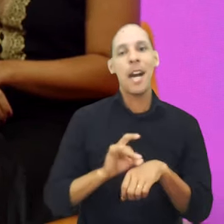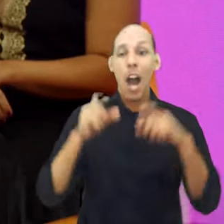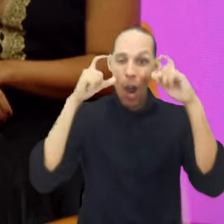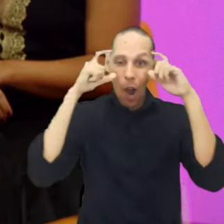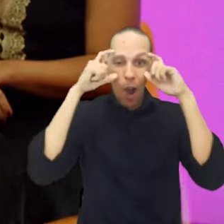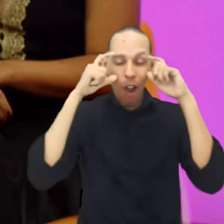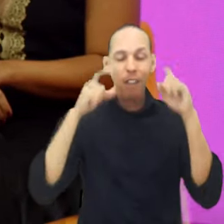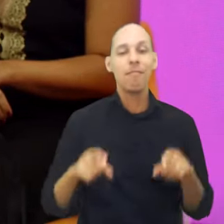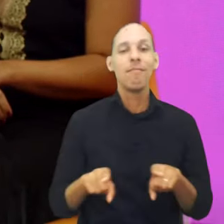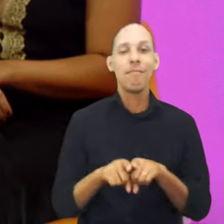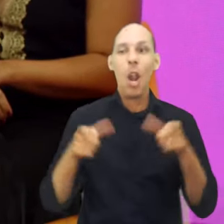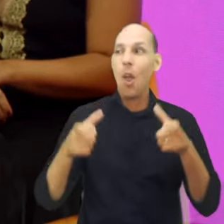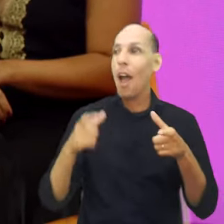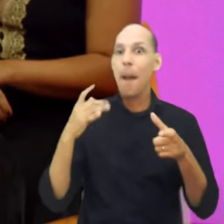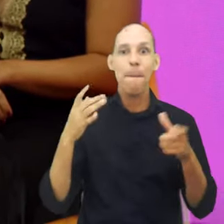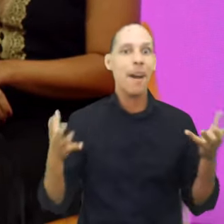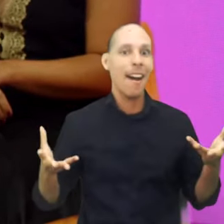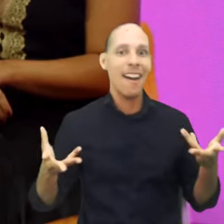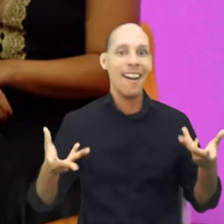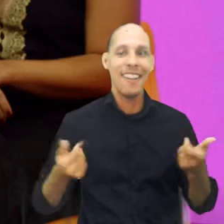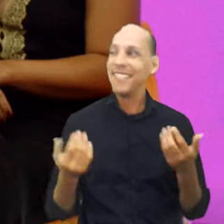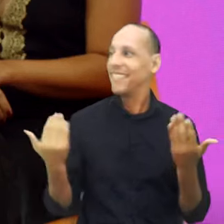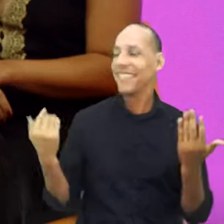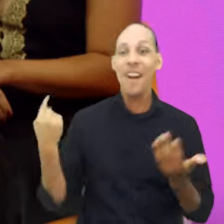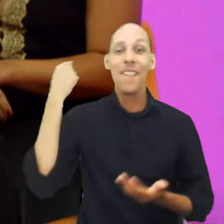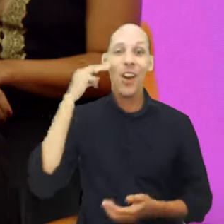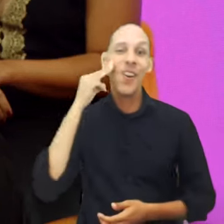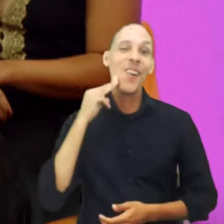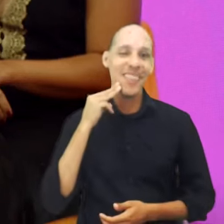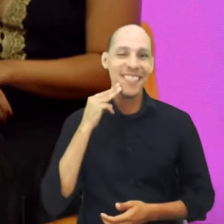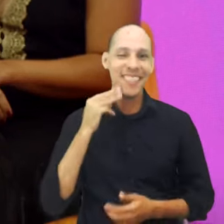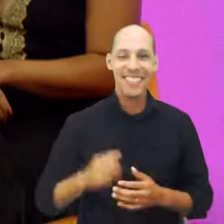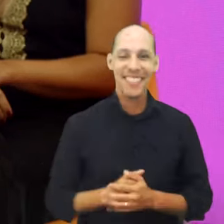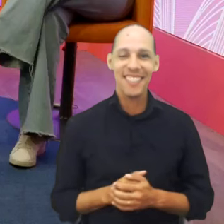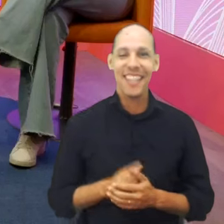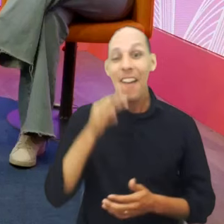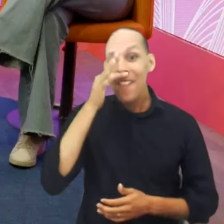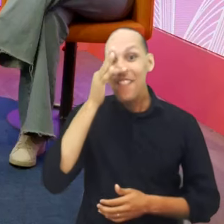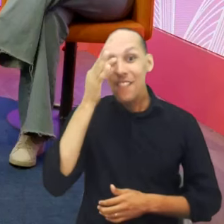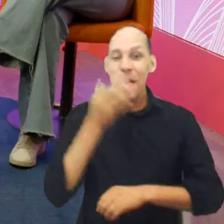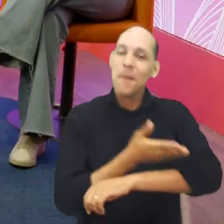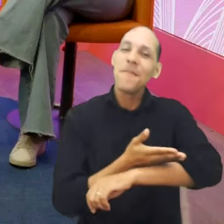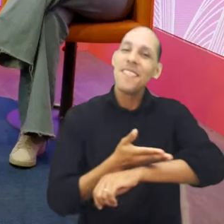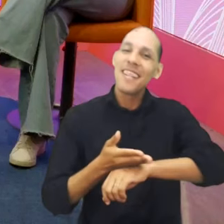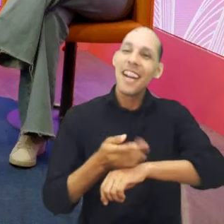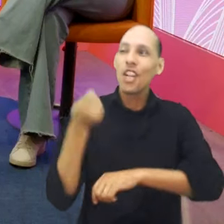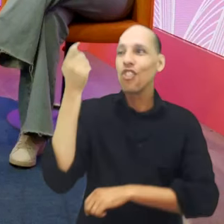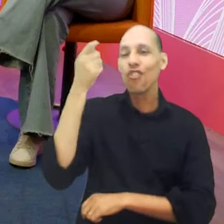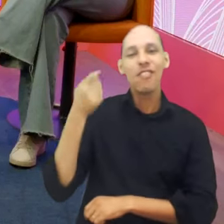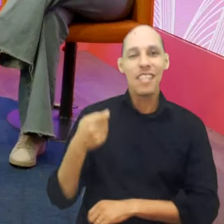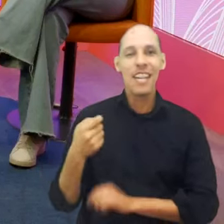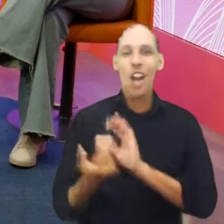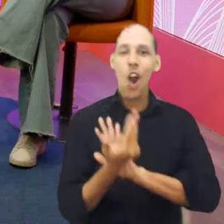uso óculos de grau. E estou num estúdio maravilhoso com um fundo rosa, com flores brancas,